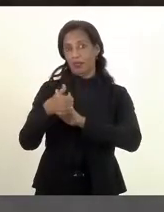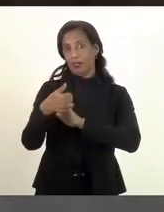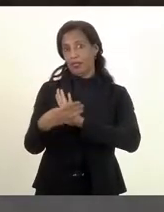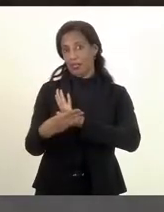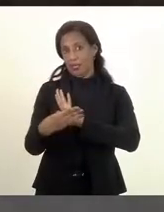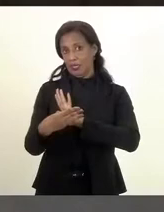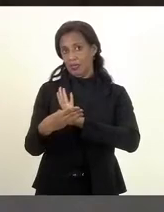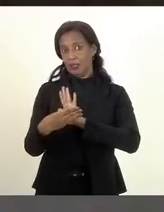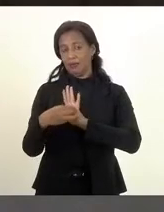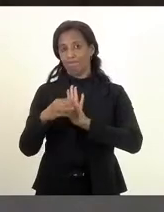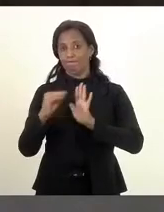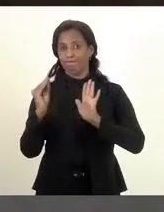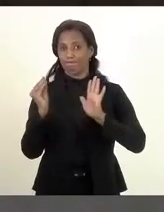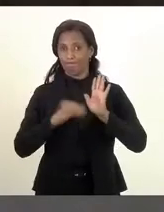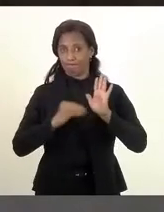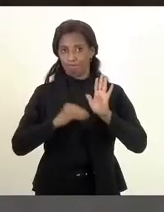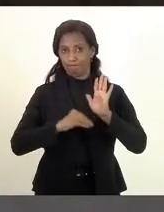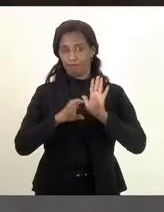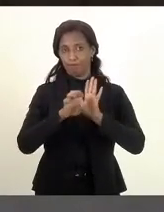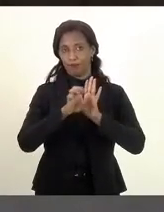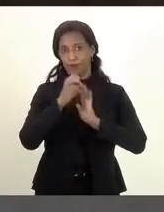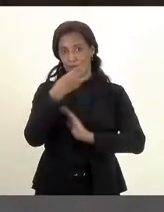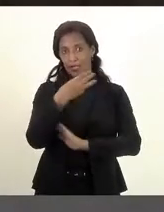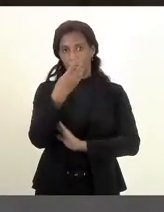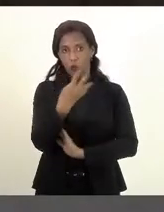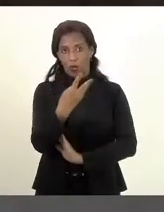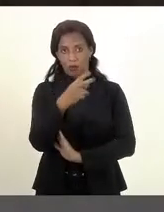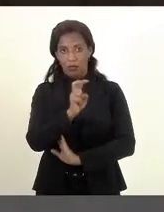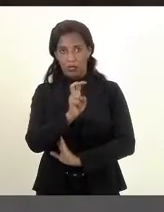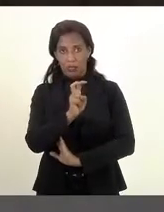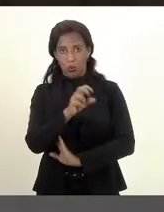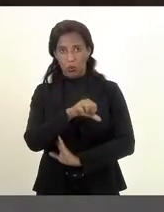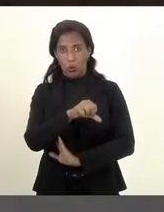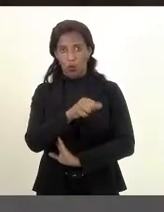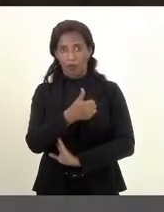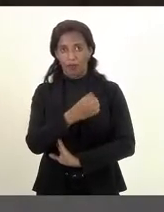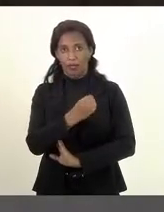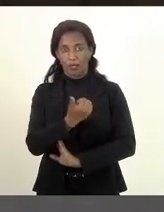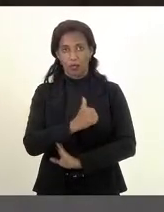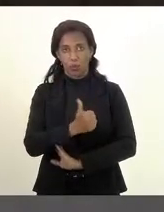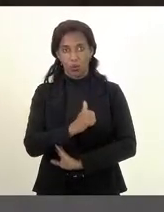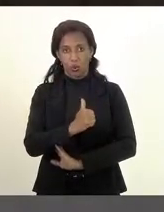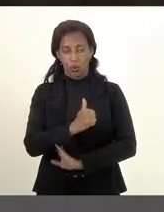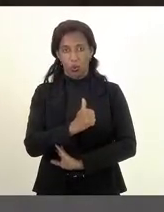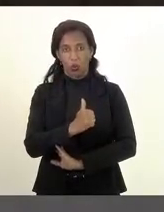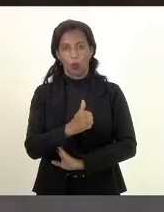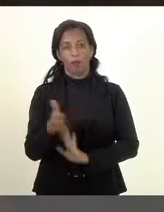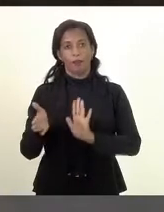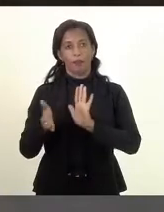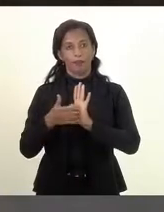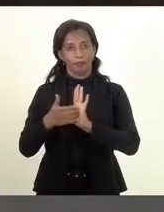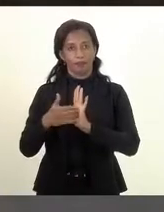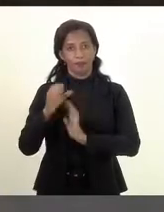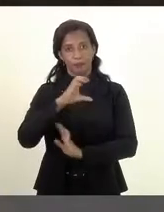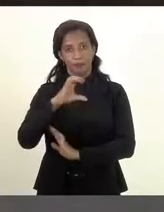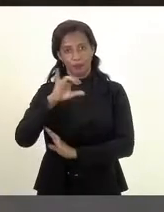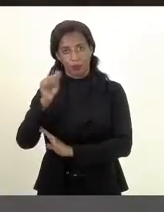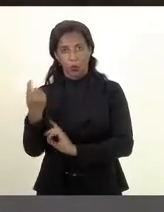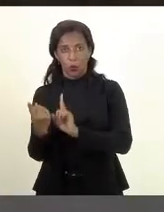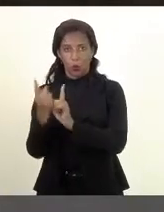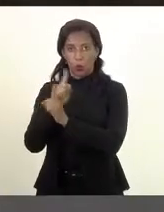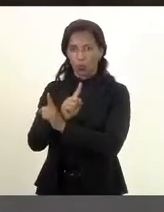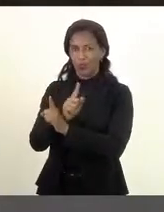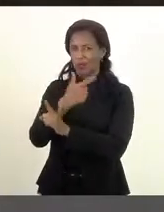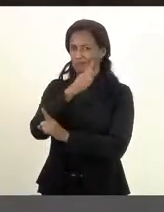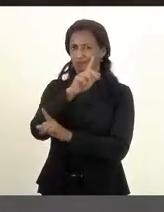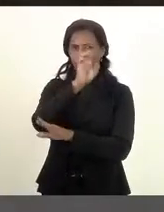pela prejudicabilidade das emendas 3, 4, 5, 9, 10 e 11, pelo parecer da CCJ, contrário às demais